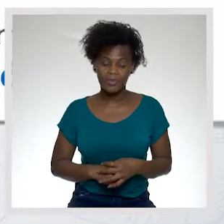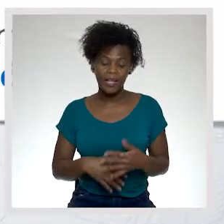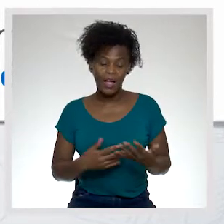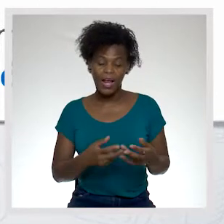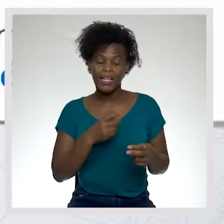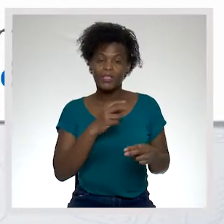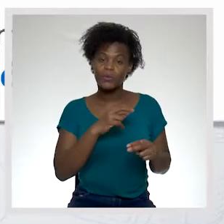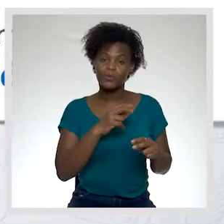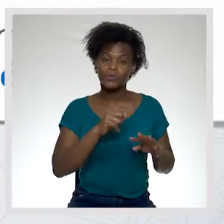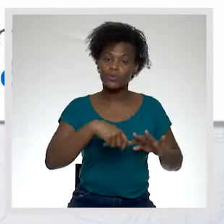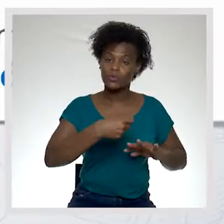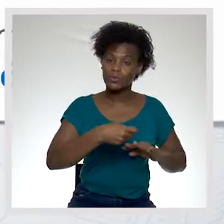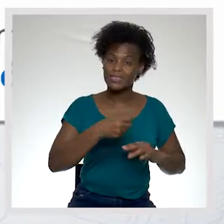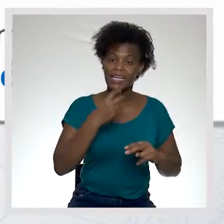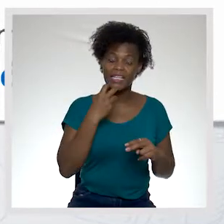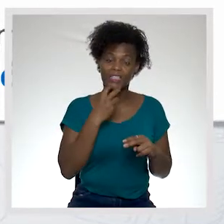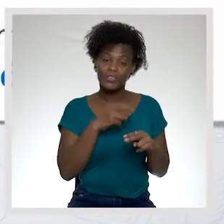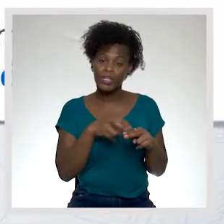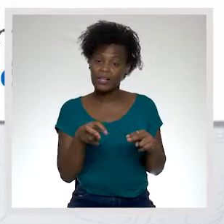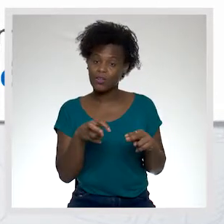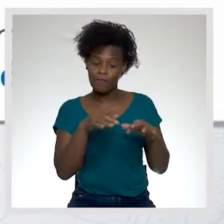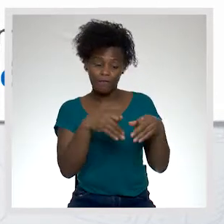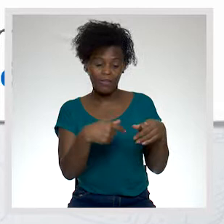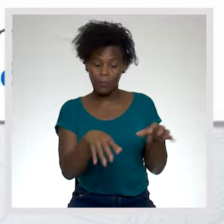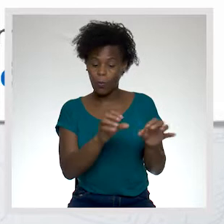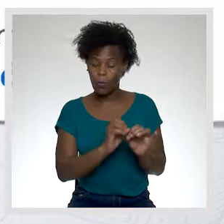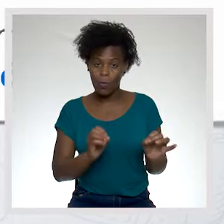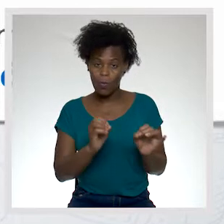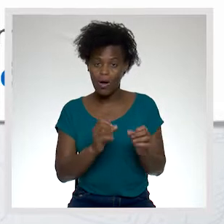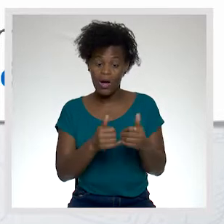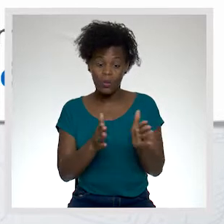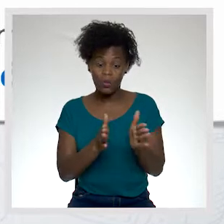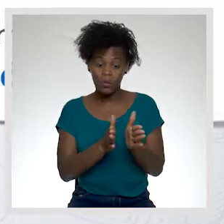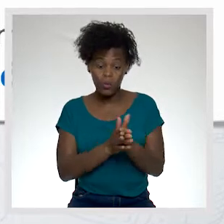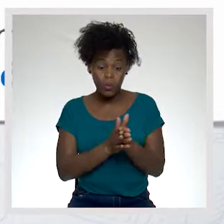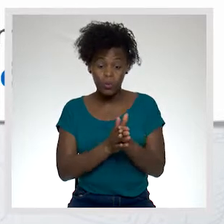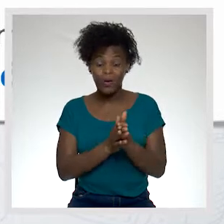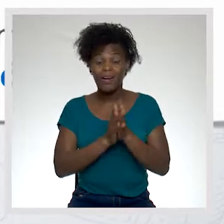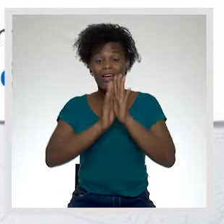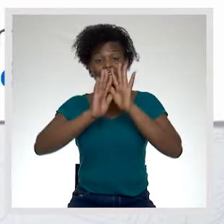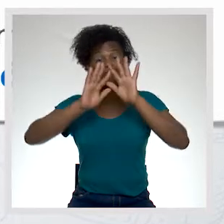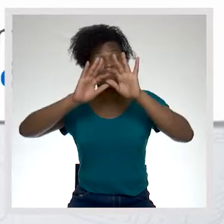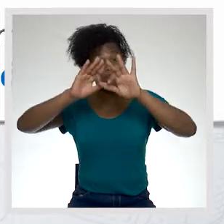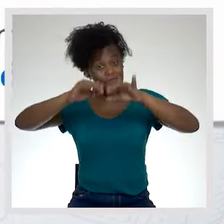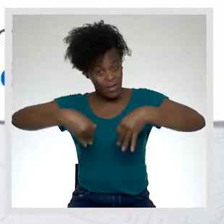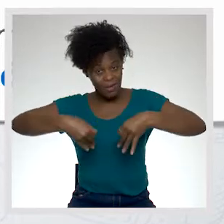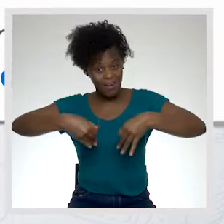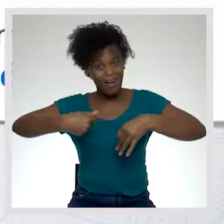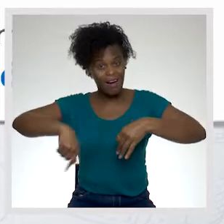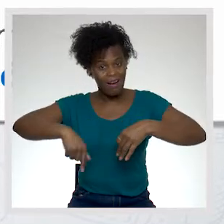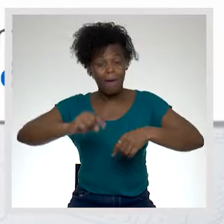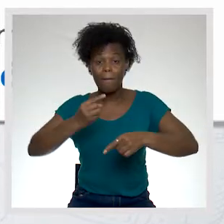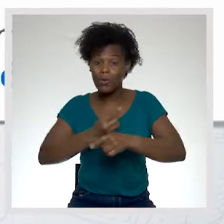Recursos energéticos não renováveis são todos aqueles que esgotam ou podem chegar ao fim devido à